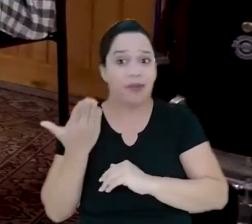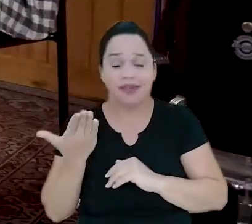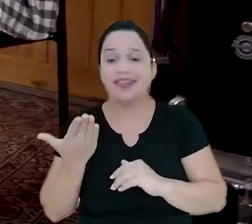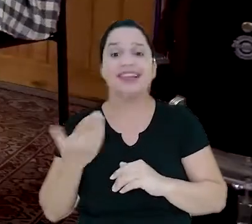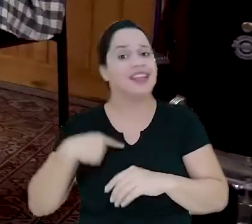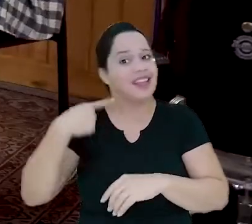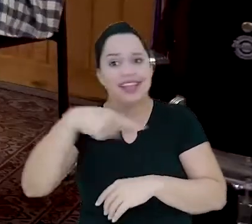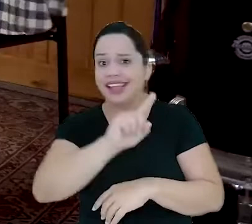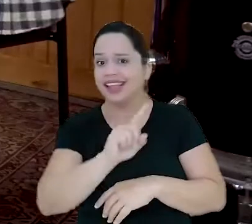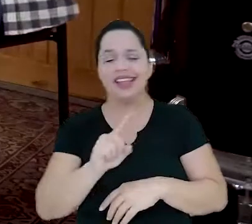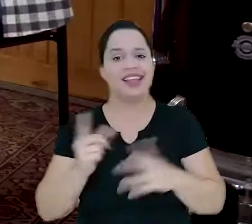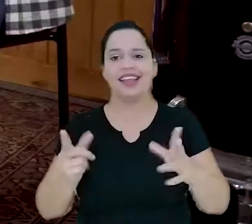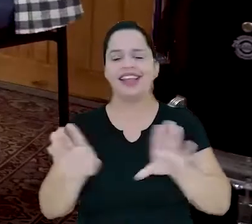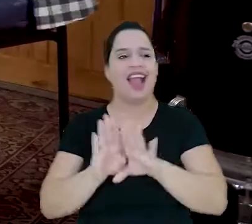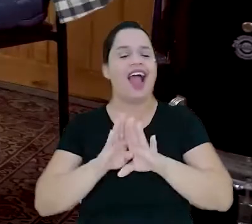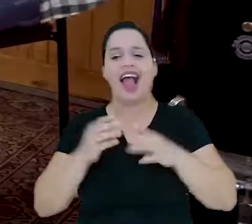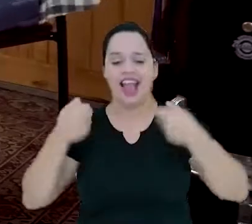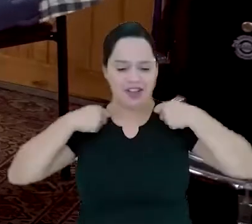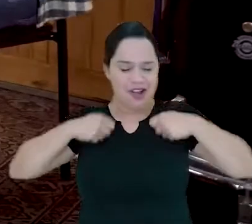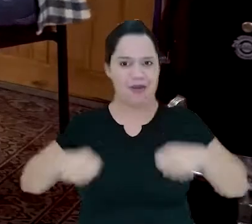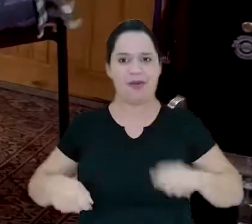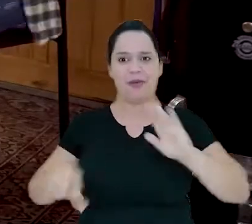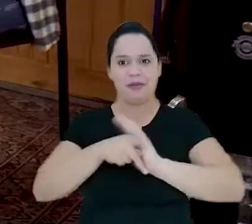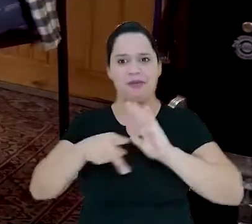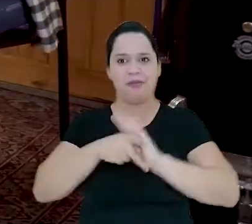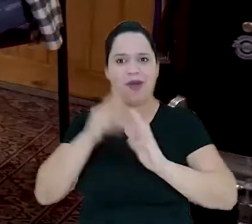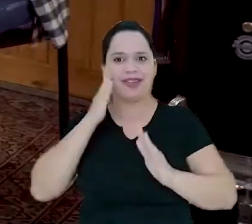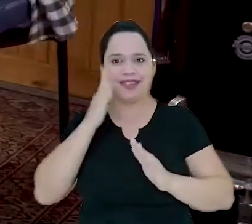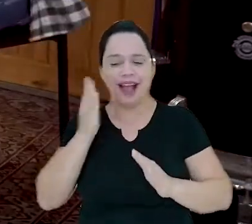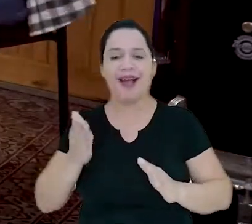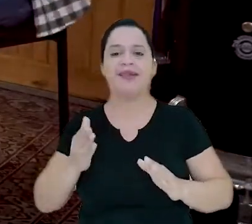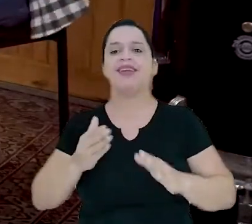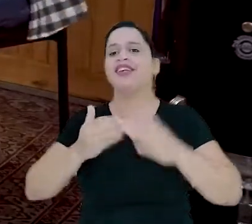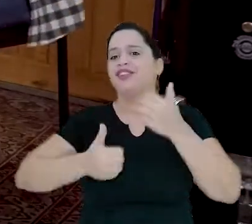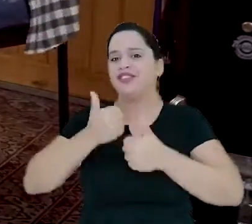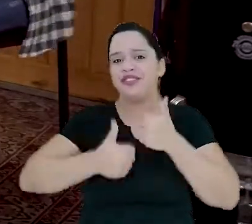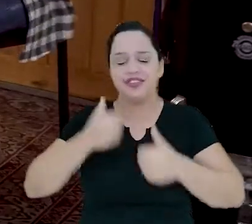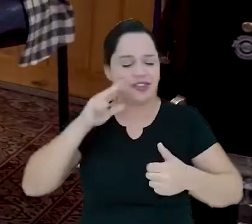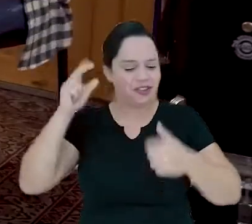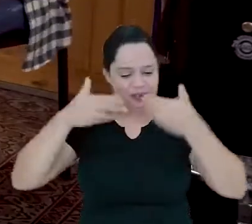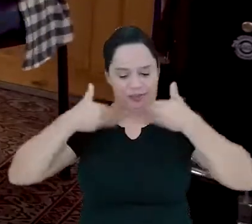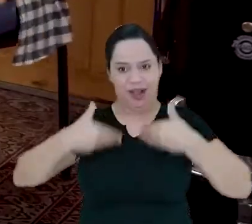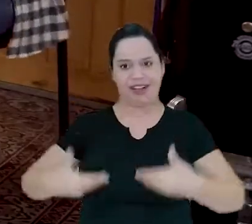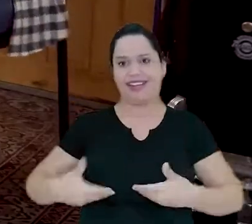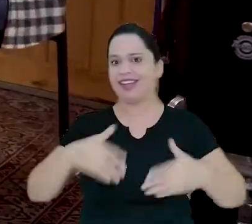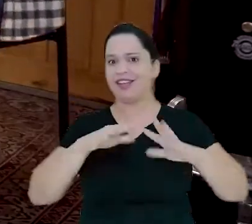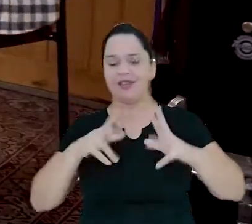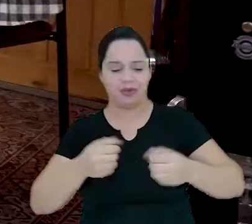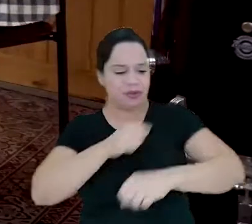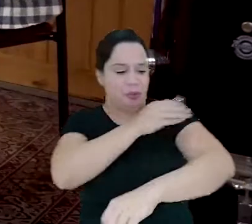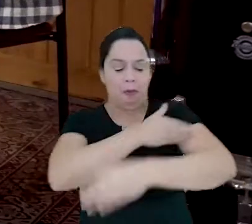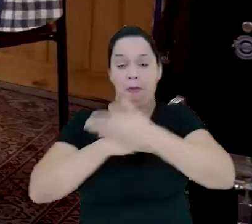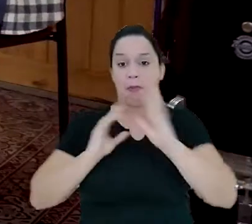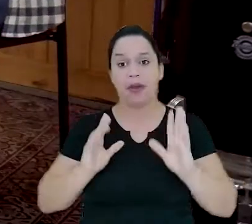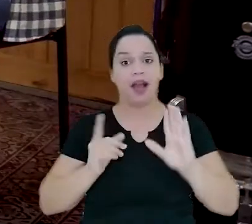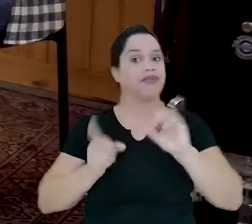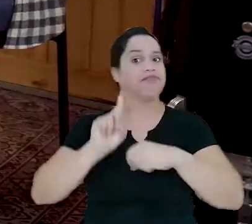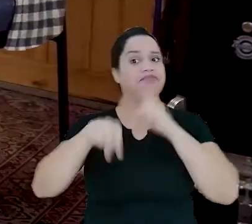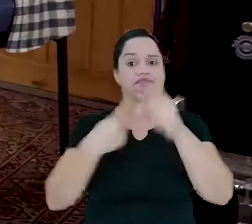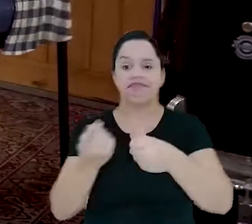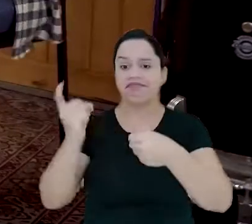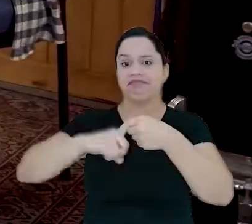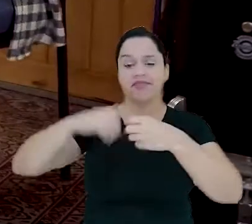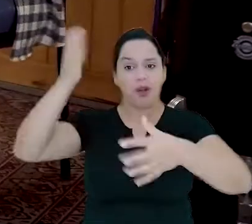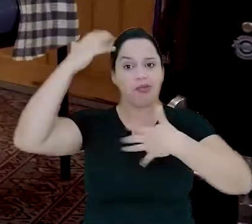fala, chegou o cara ali, muito isso também, com a camisa do Michael Suell, lá no puteiro, e aí, beleza? Aí voltava,